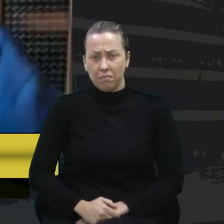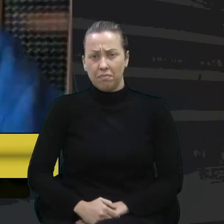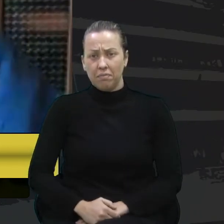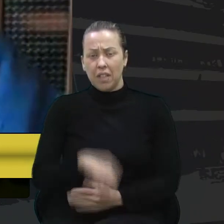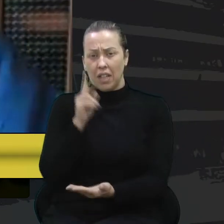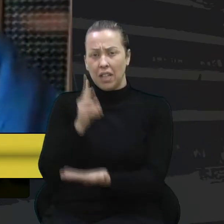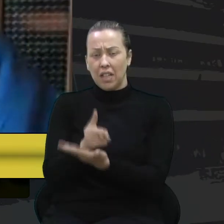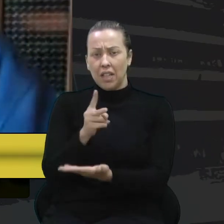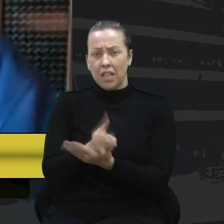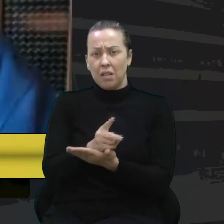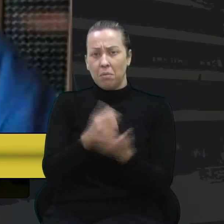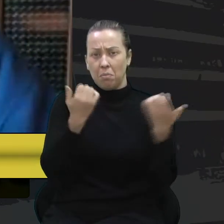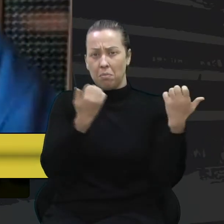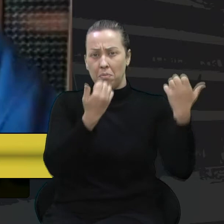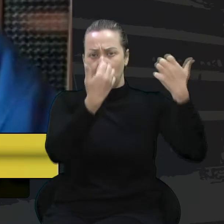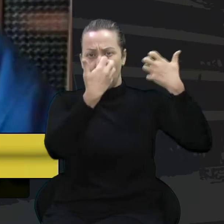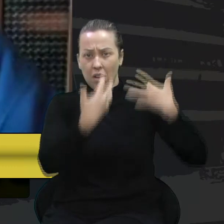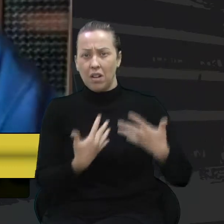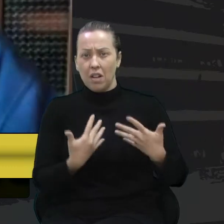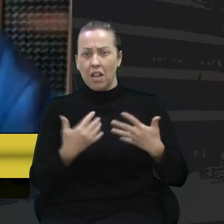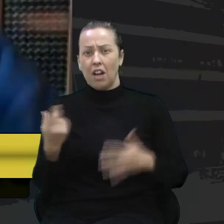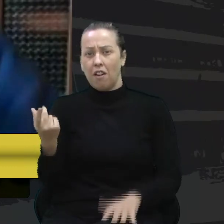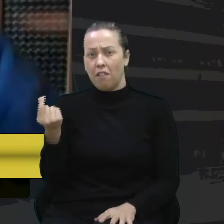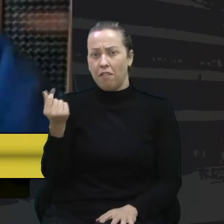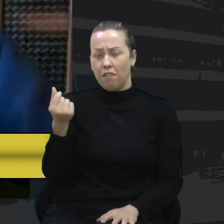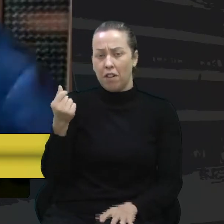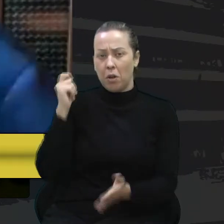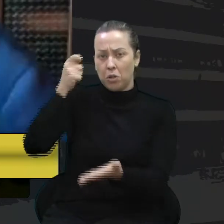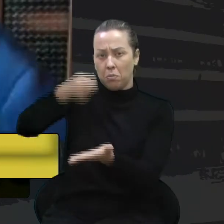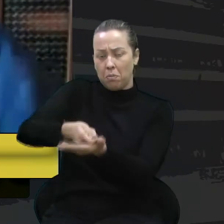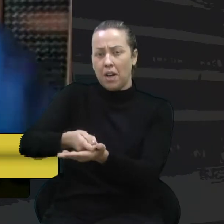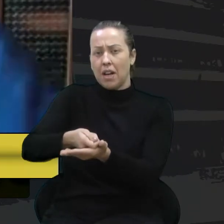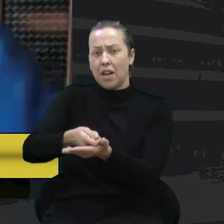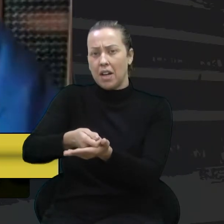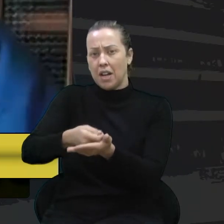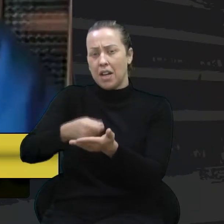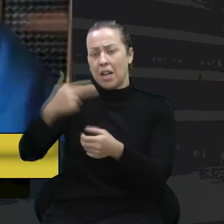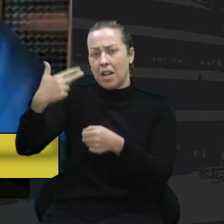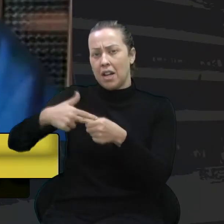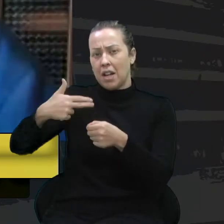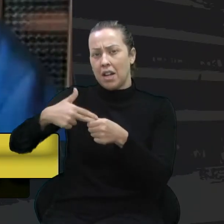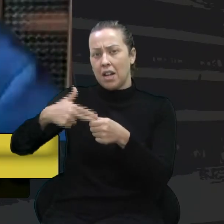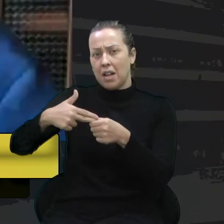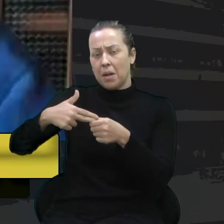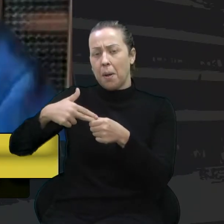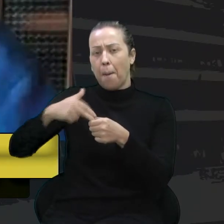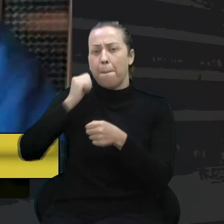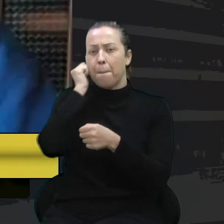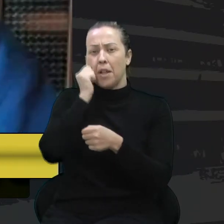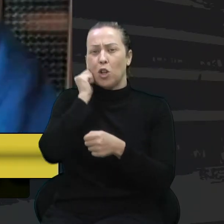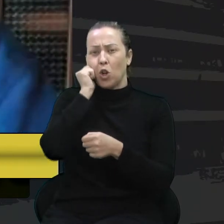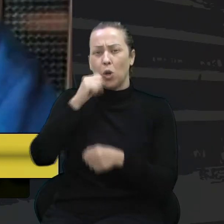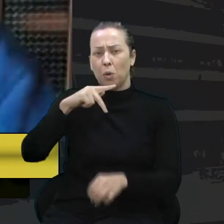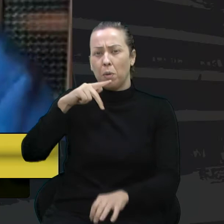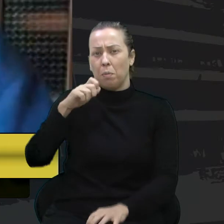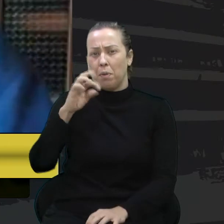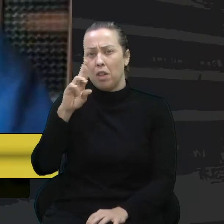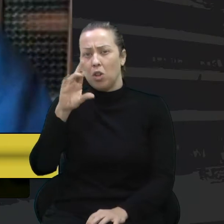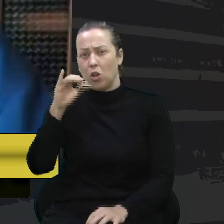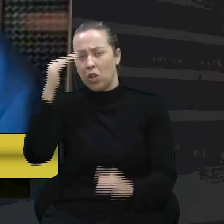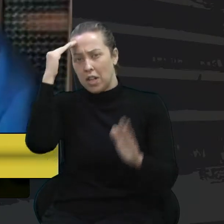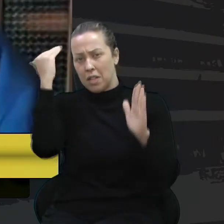segue uma orientação, né, de valor e de cobrança, de pagamento pelo combustível, pelo petróleo, que segue a lógica do